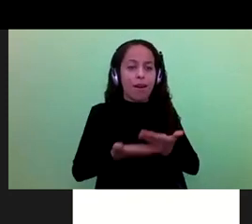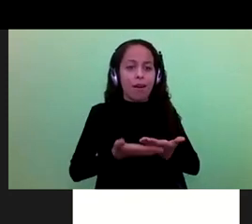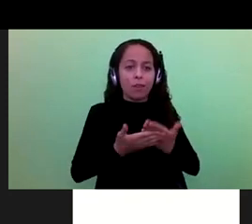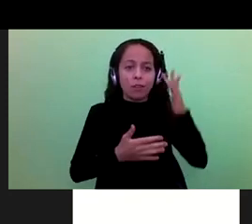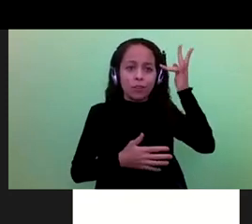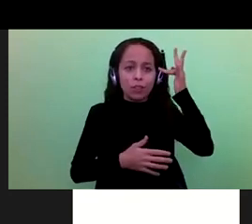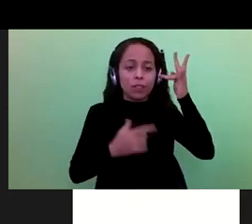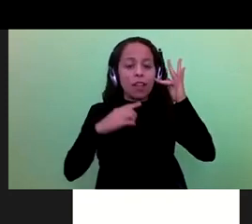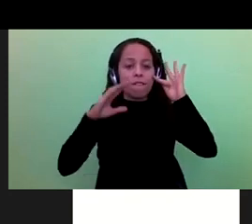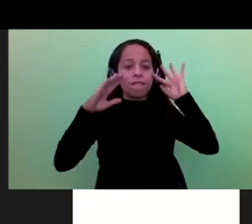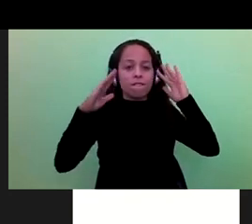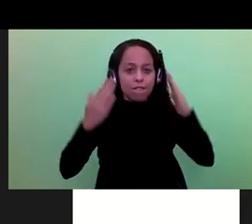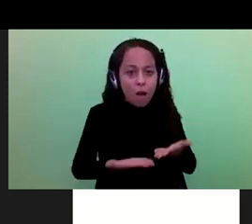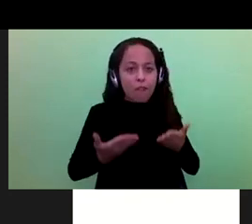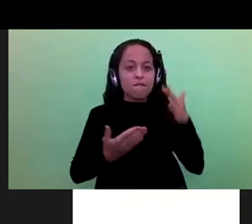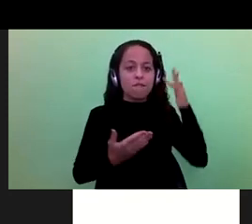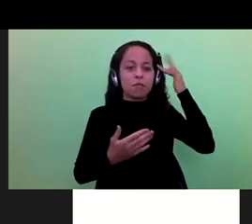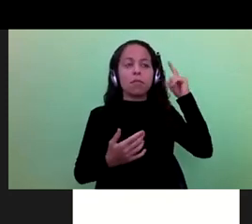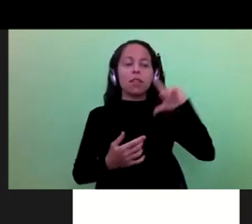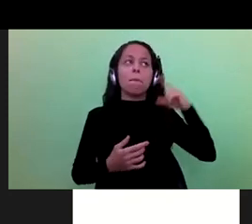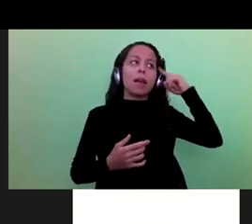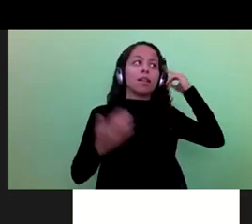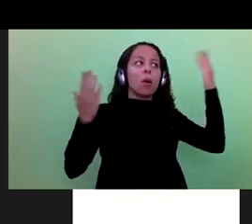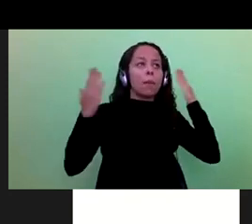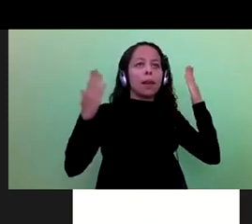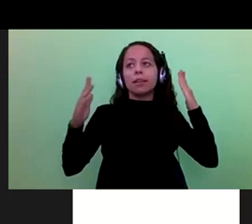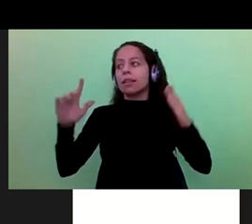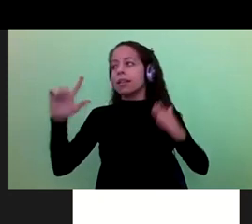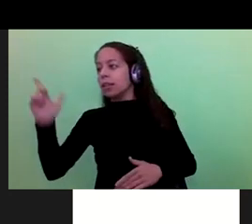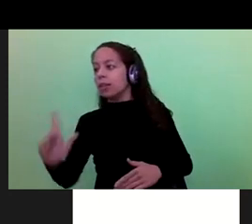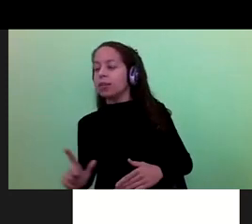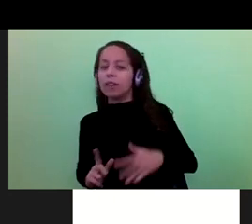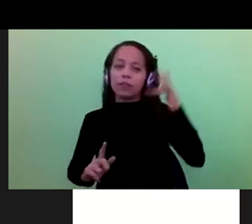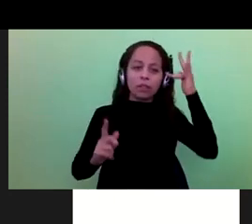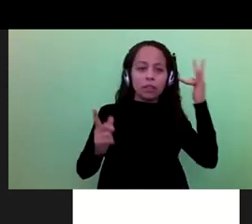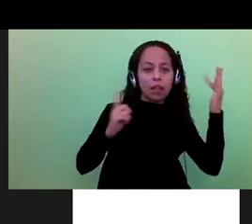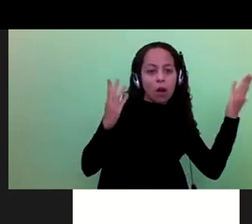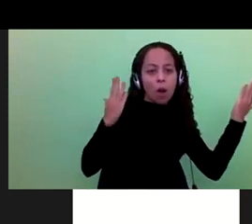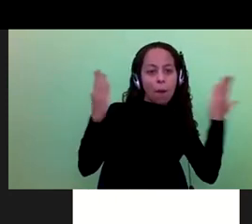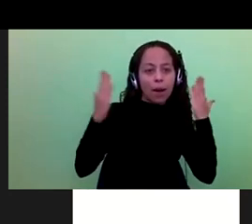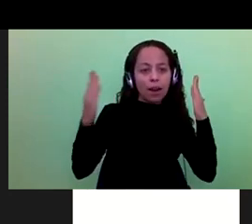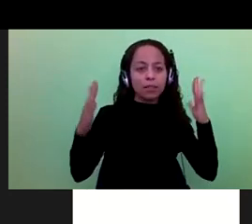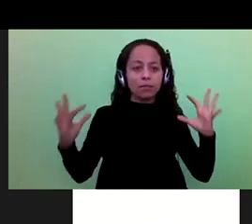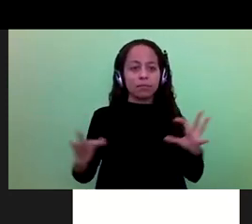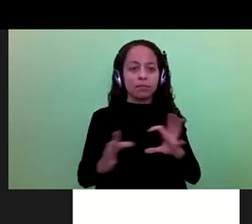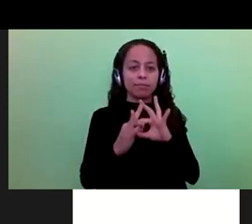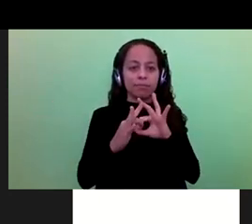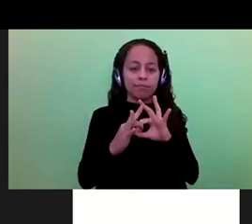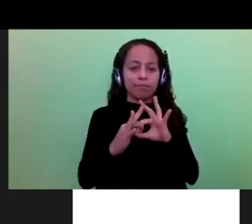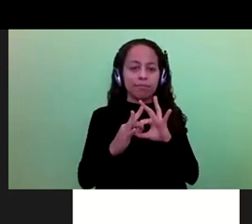também não estão acostumados com essa relação interdisciplinar ou com esse diálogo